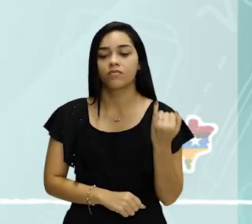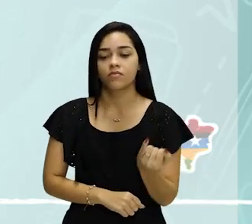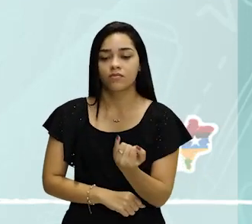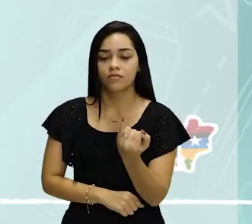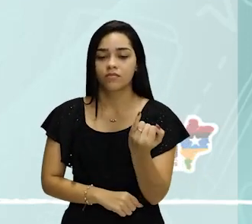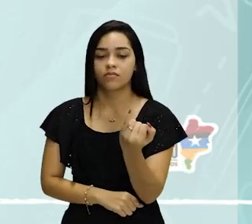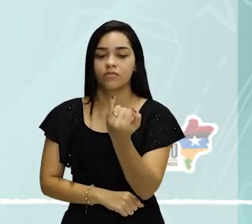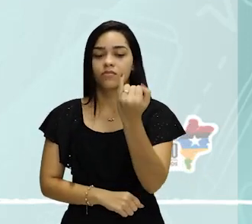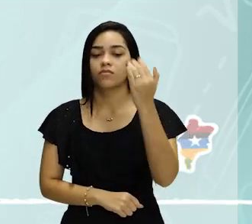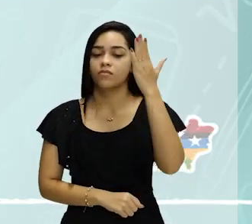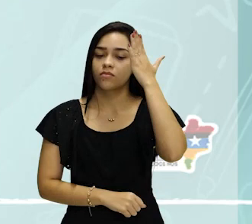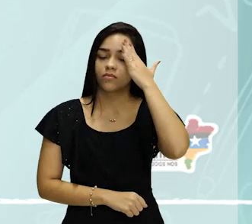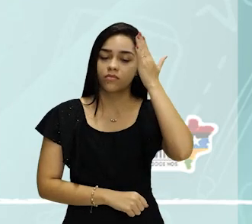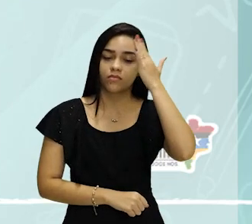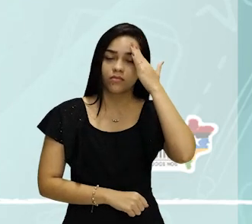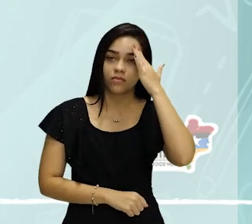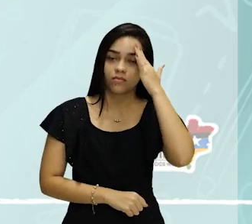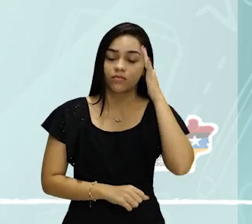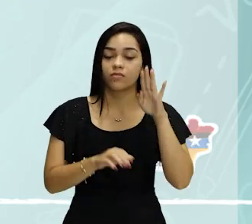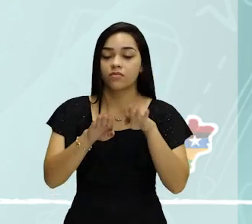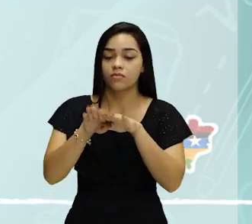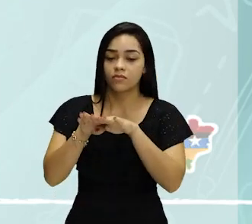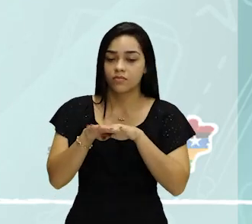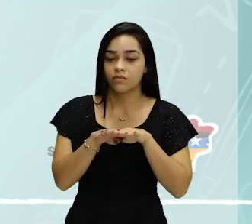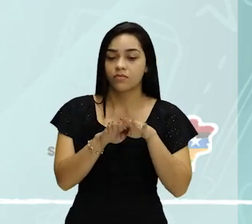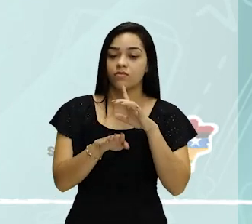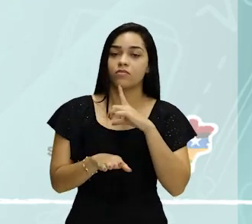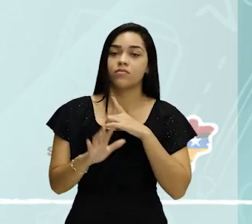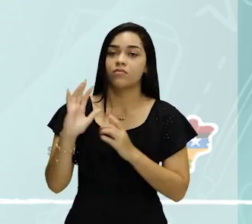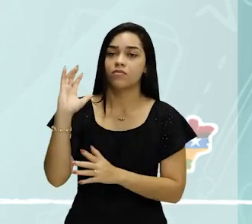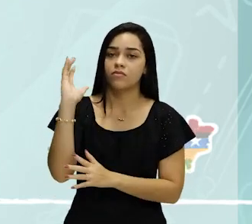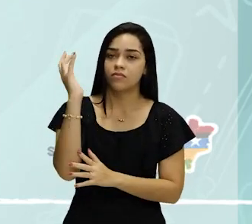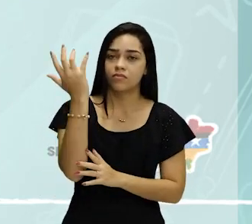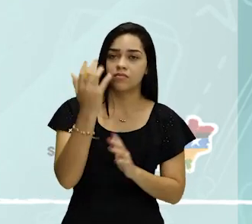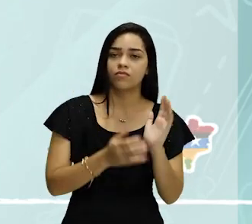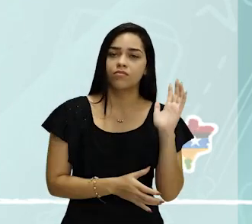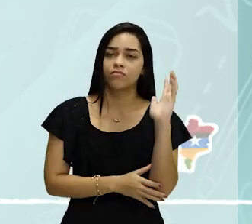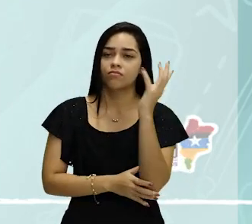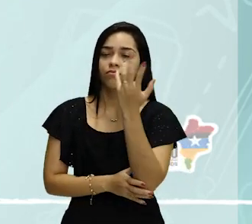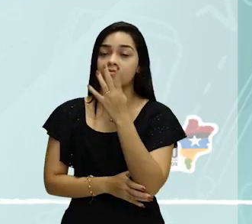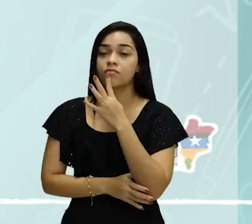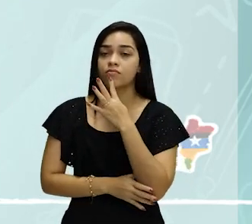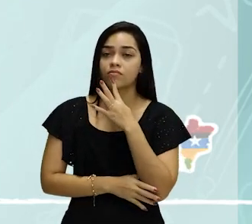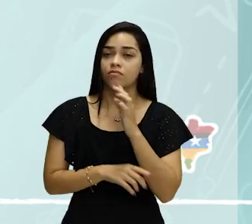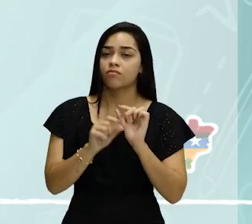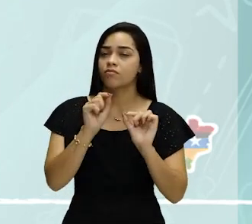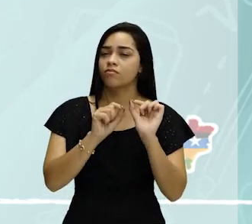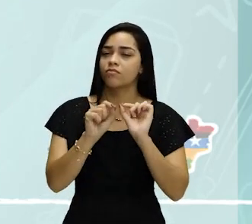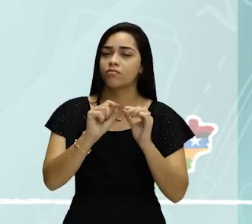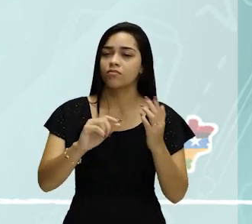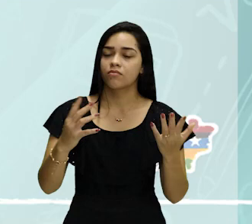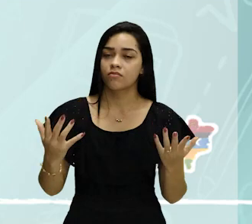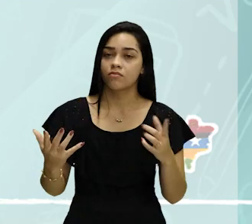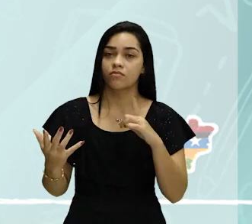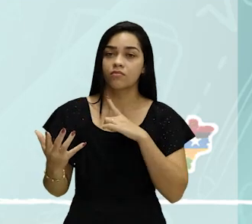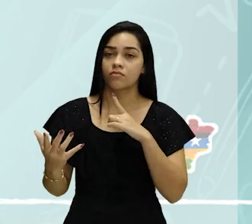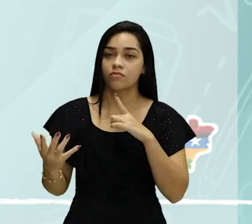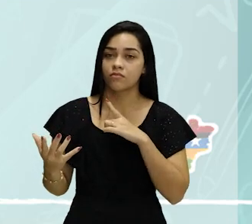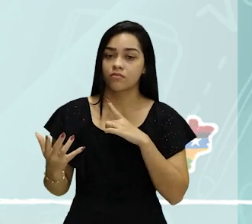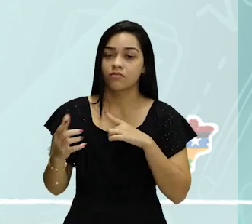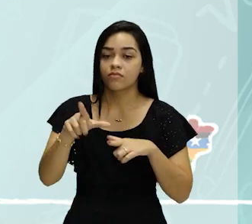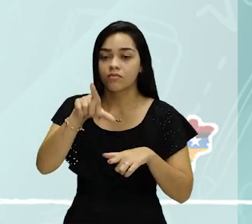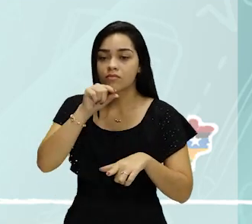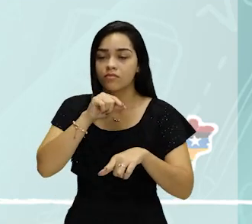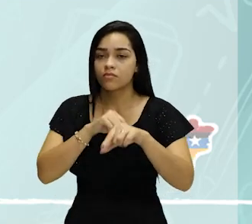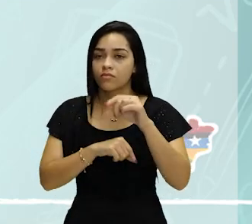entendermos o delicado equilíbrio que existe na natureza. Esse conhecimento nos permite propor medidas racionais